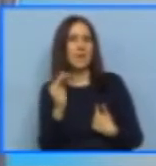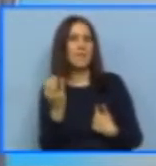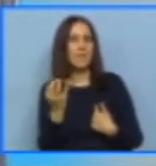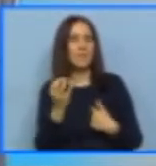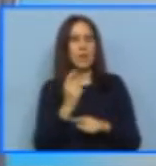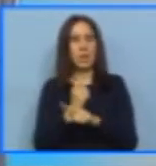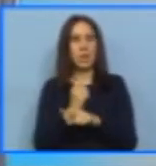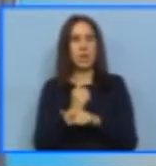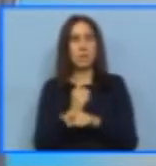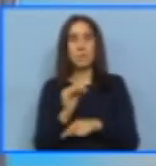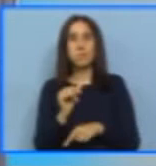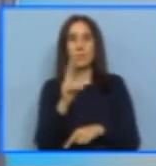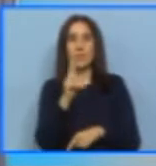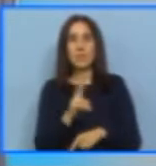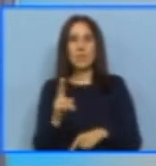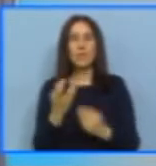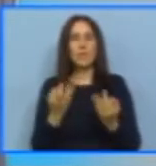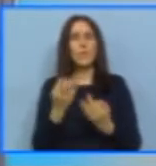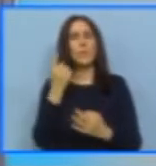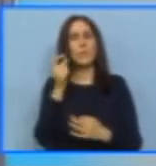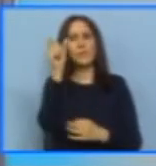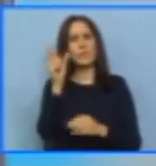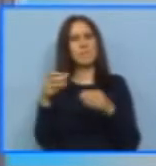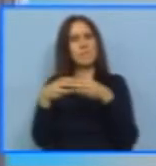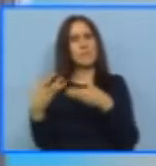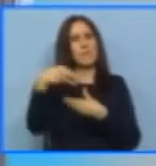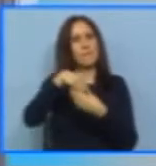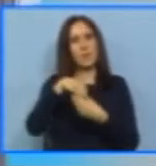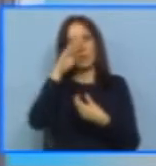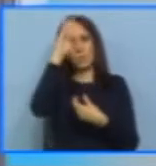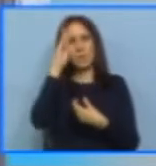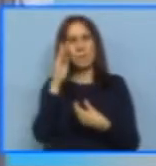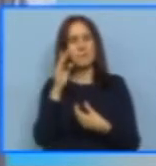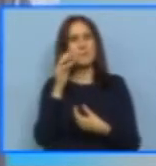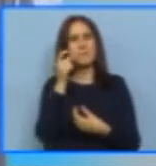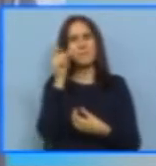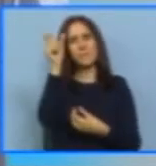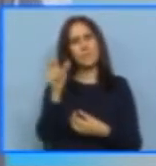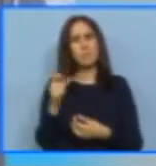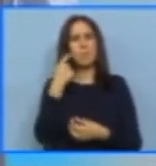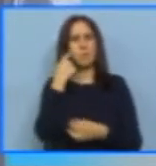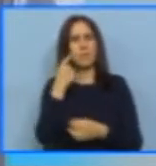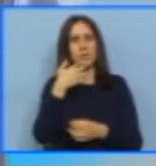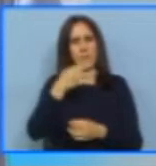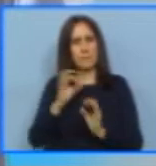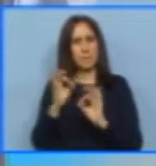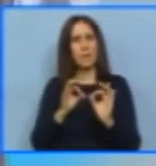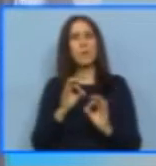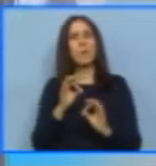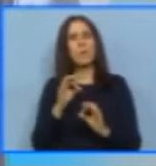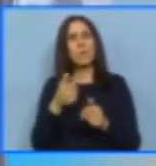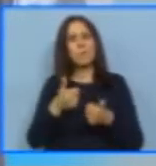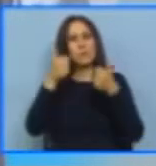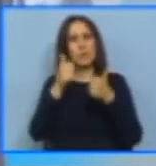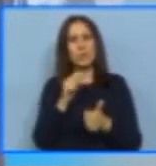até no Vaticano, por exemplo, um elemento do staff do Papa, que agora é aquele que prepara as viagens todas, que é o Monsenhor Rueda,